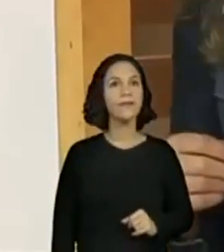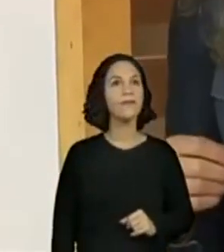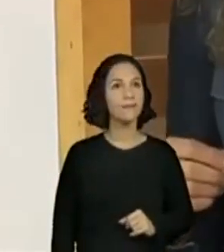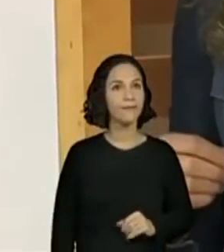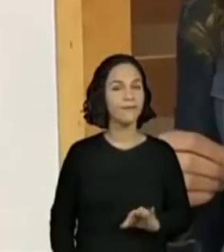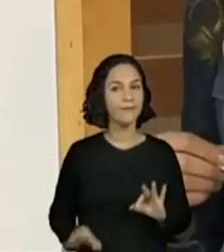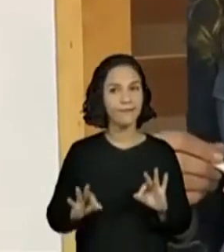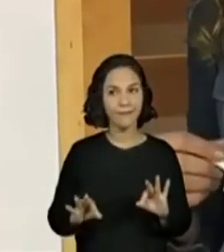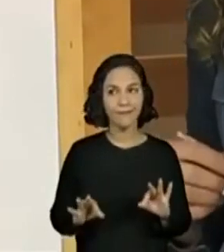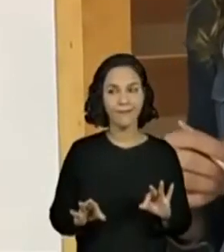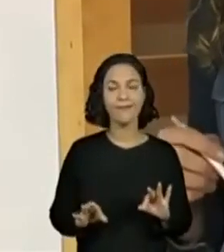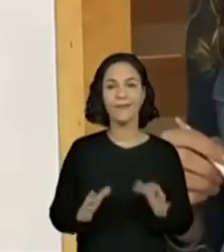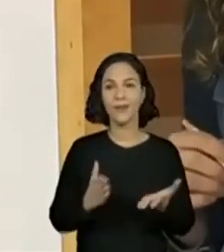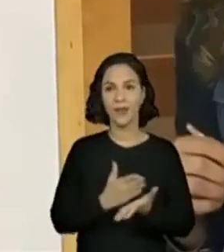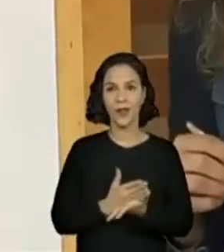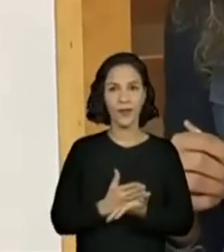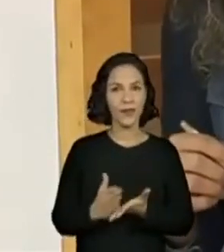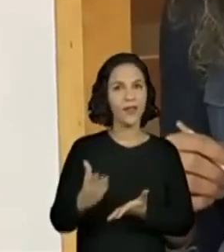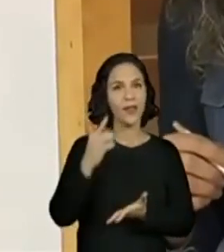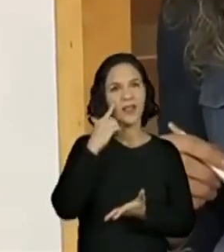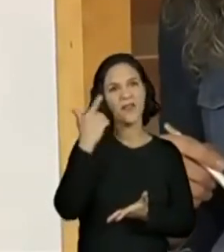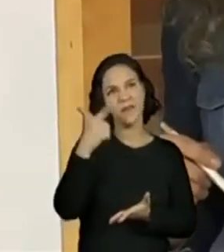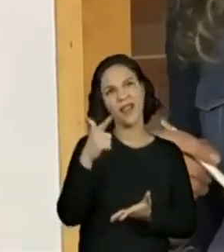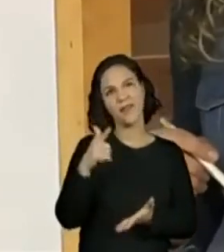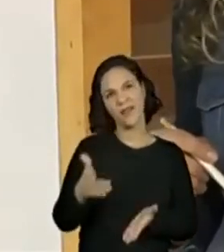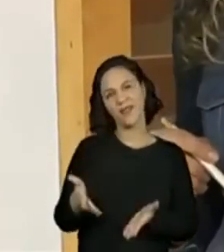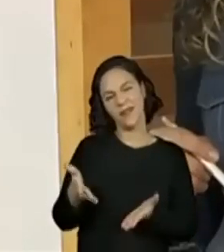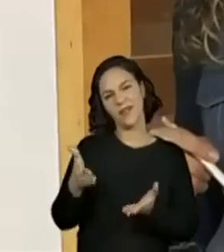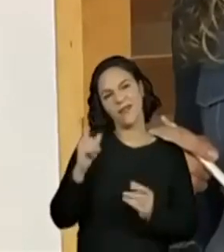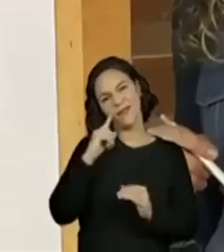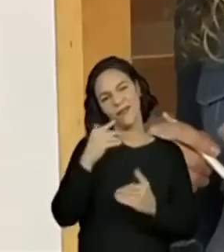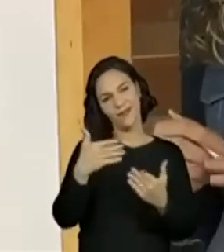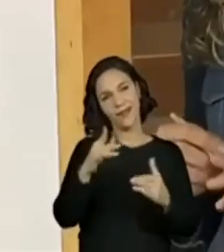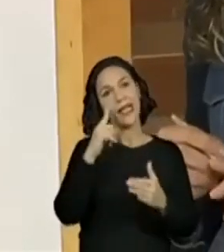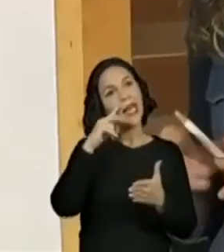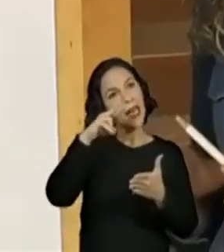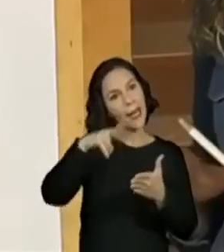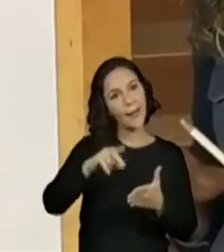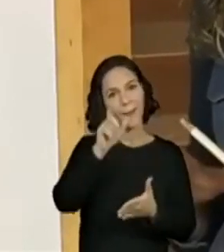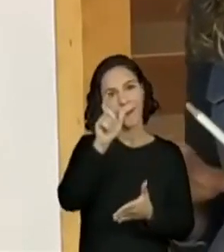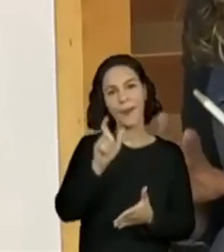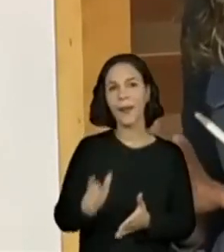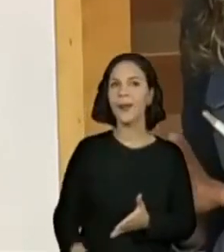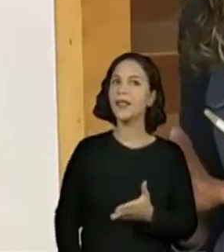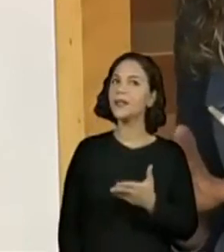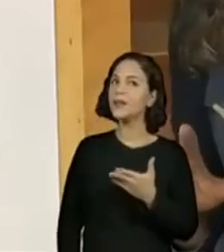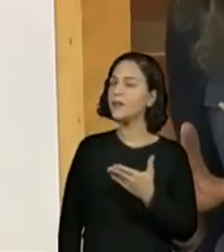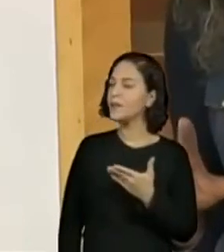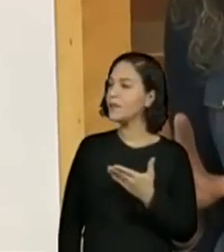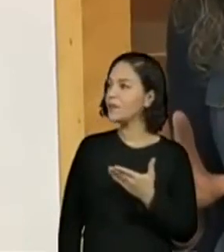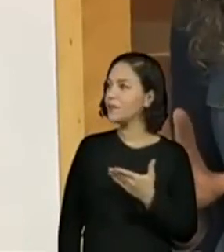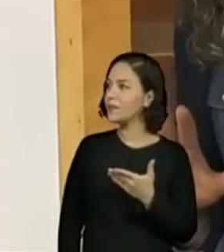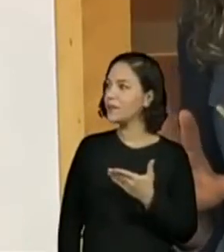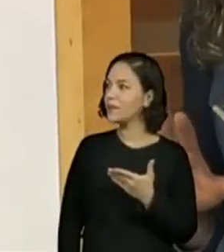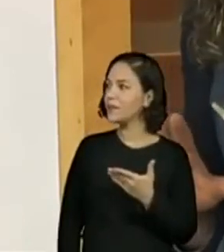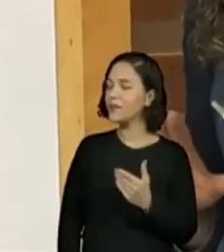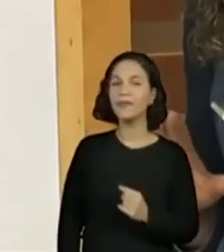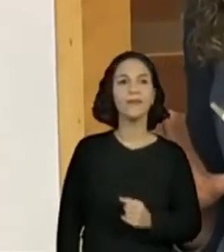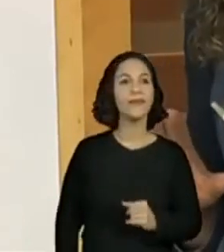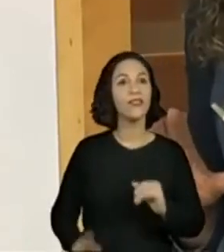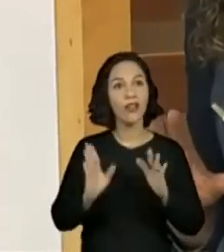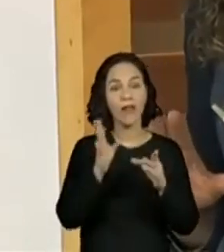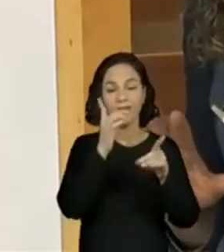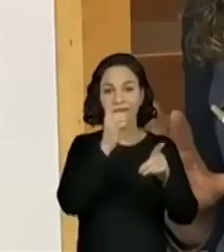Ótimo. Vou começar. Ah, não. Vou dar mais um tempinho para eles lerem. Estão conseguindo ler? Já acharam o nome aí das professoras